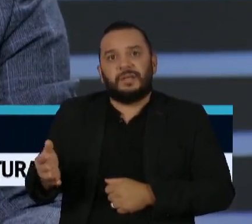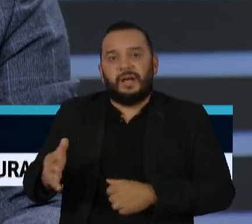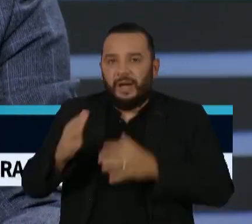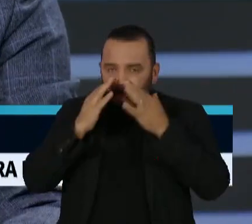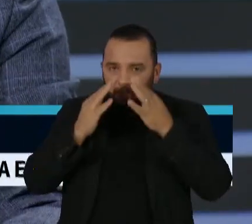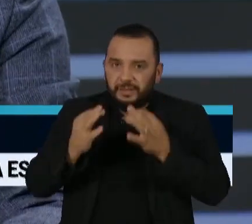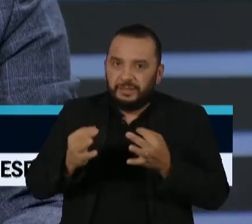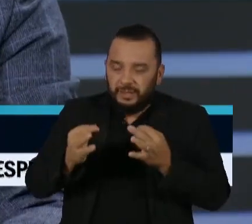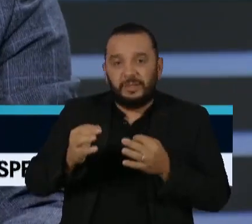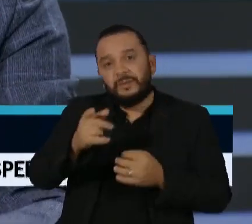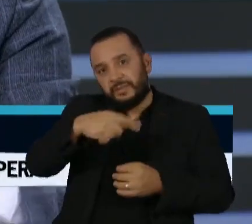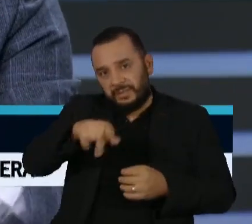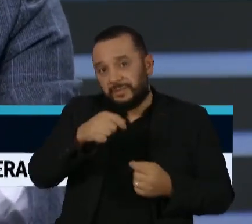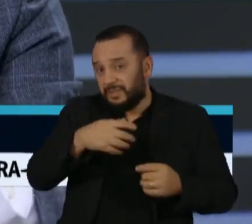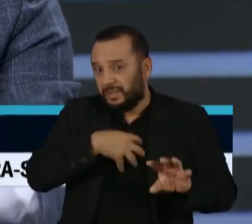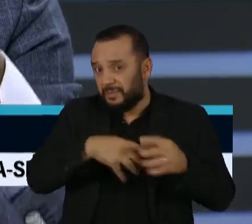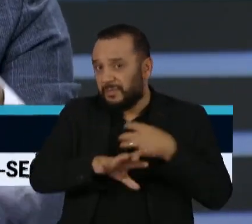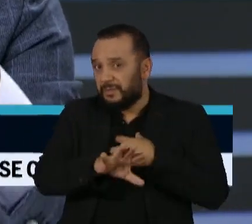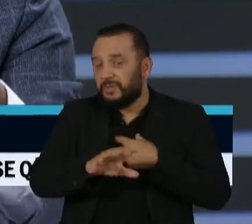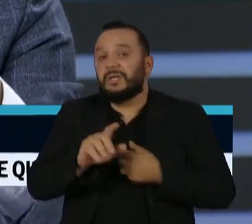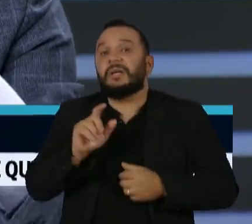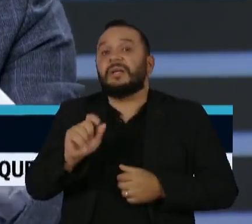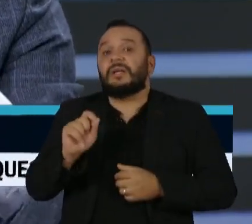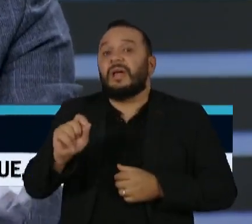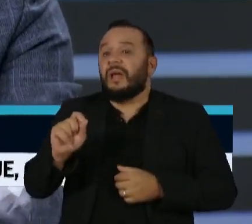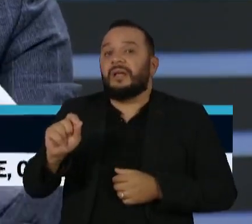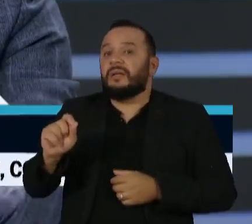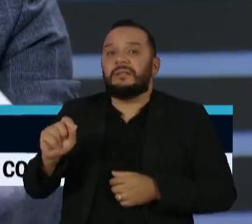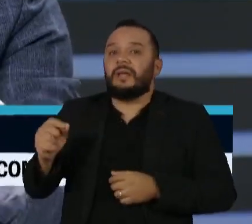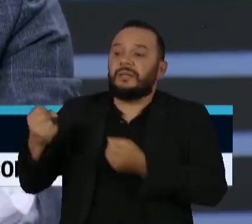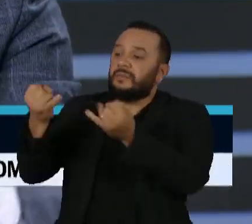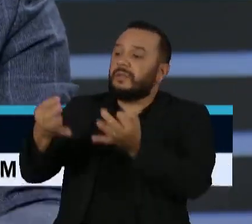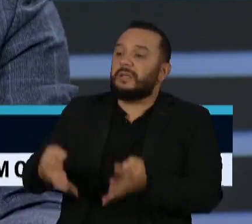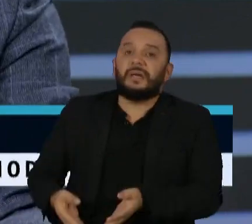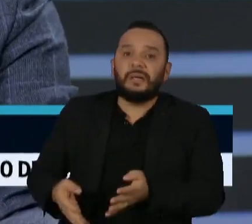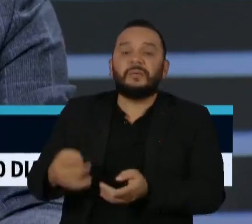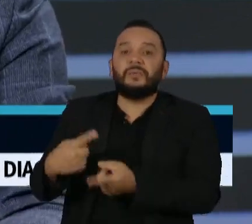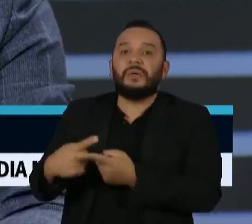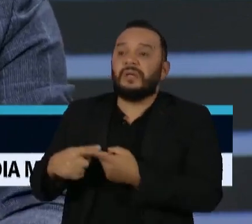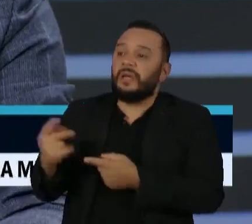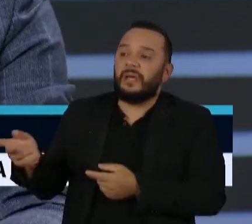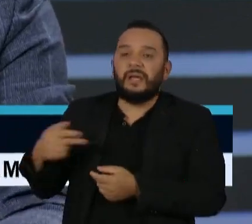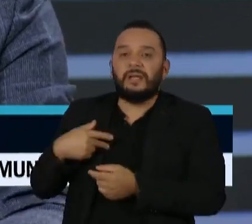sempre se colocarem nesse lugar. Quem é que está falando, de qual lugar está falando e por que está falando?